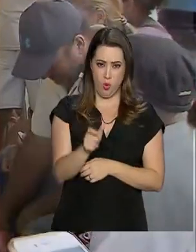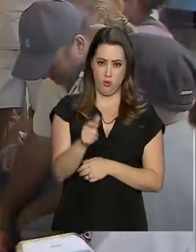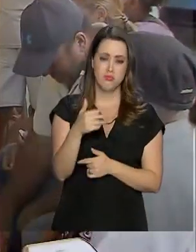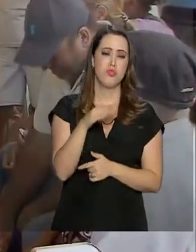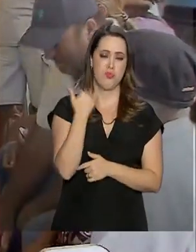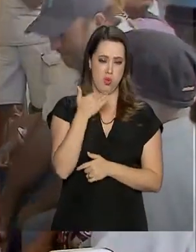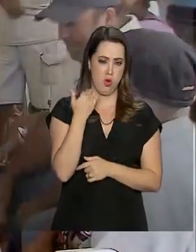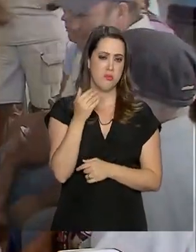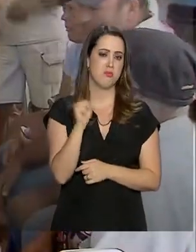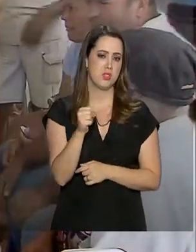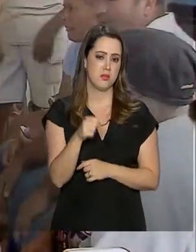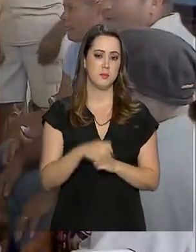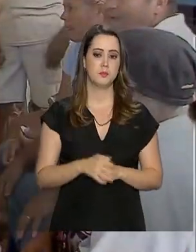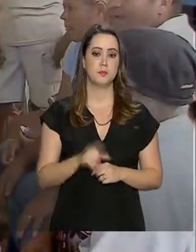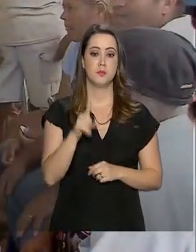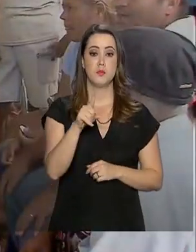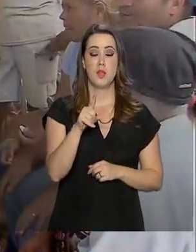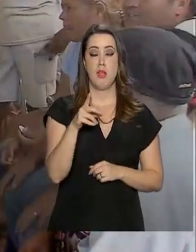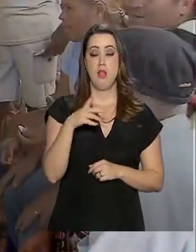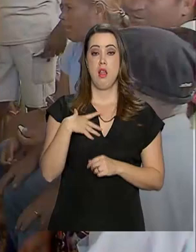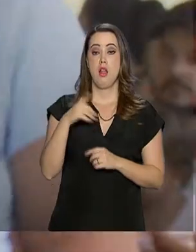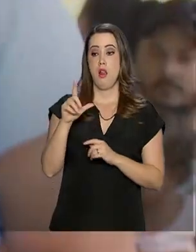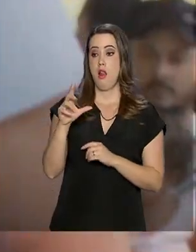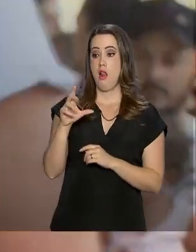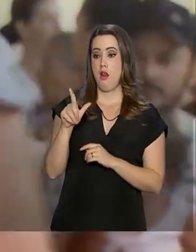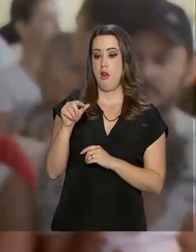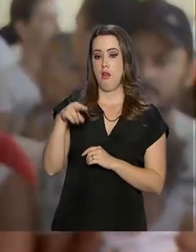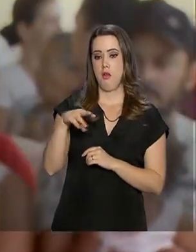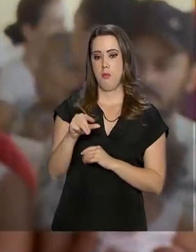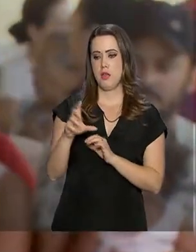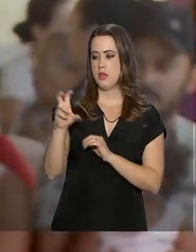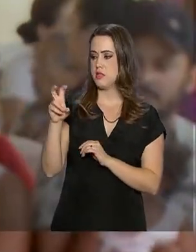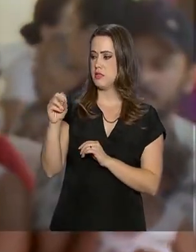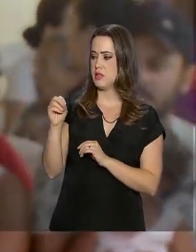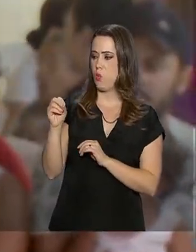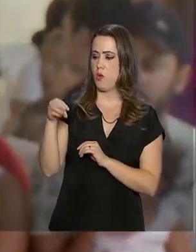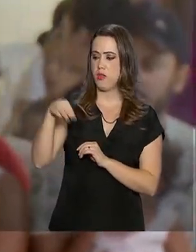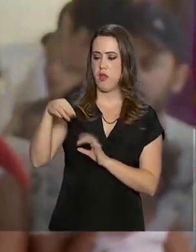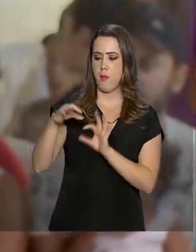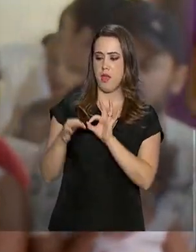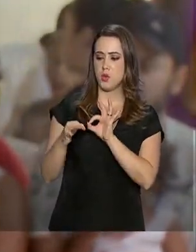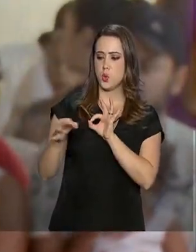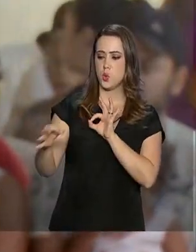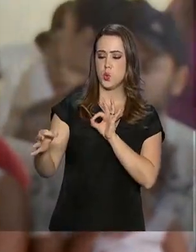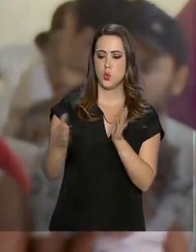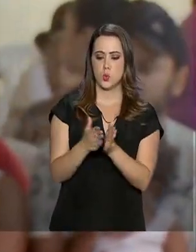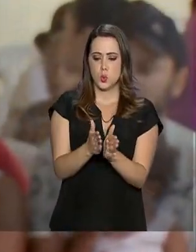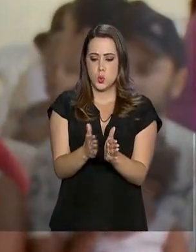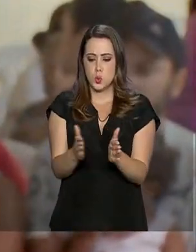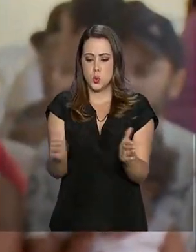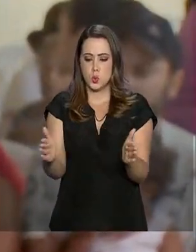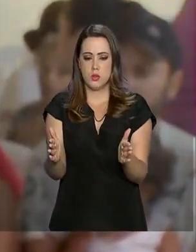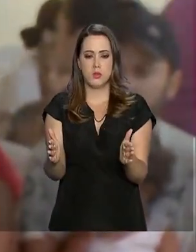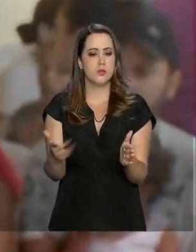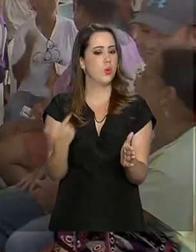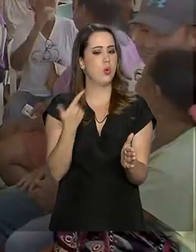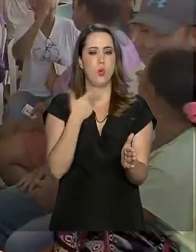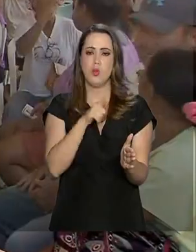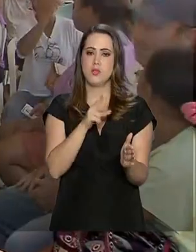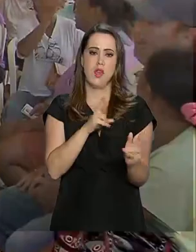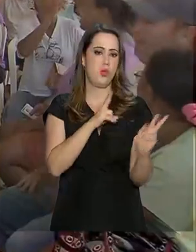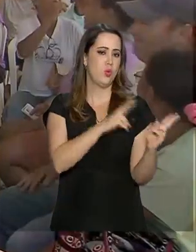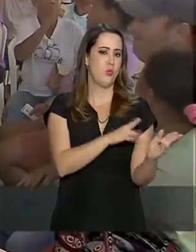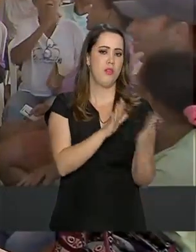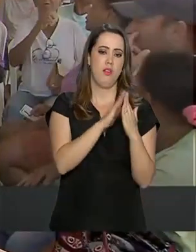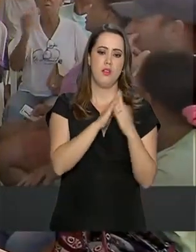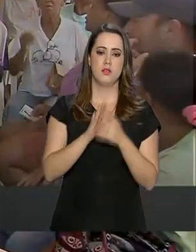a 50 metros de onde Dona Augusta mora. Desde então, ela não conseguiu passar uma noite em casa.